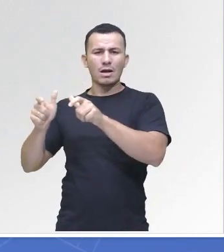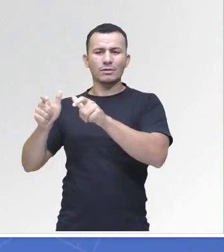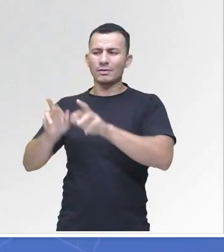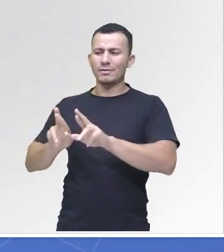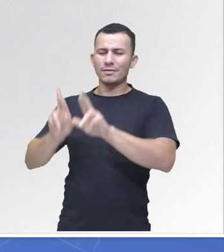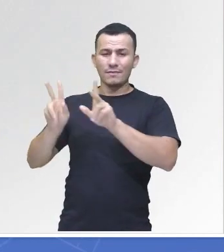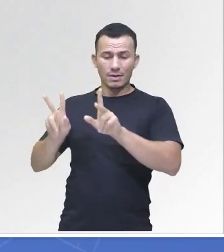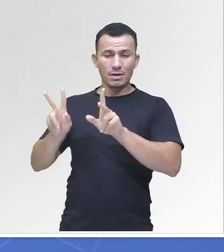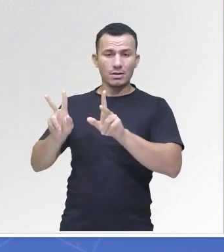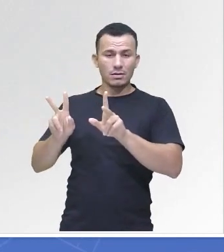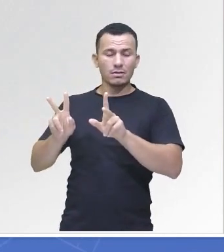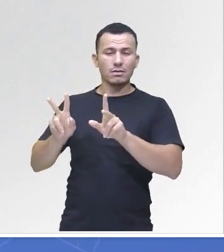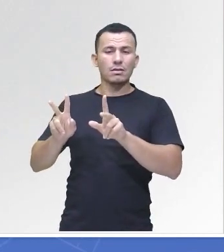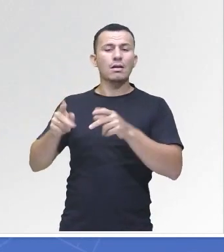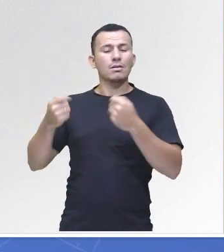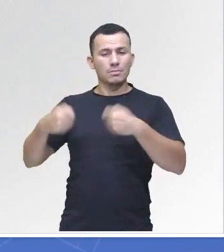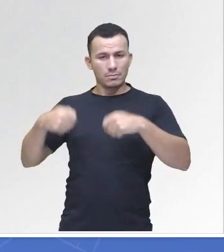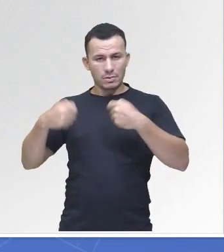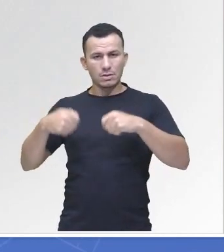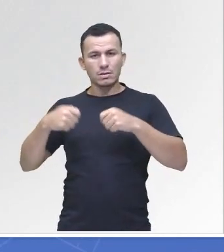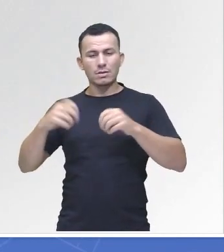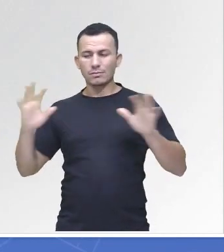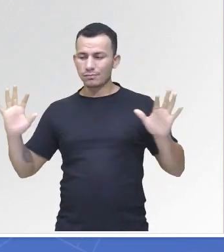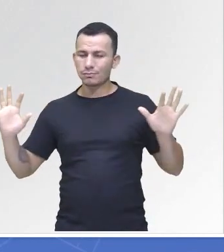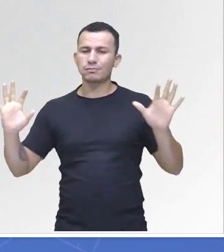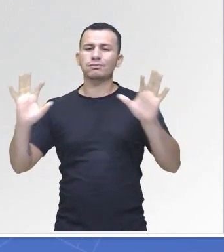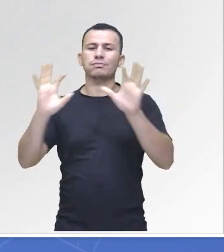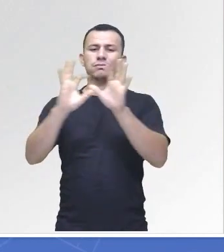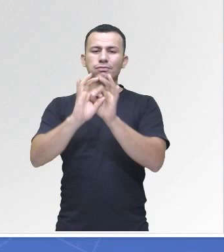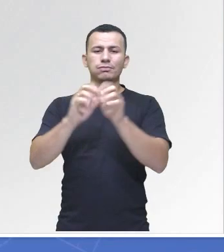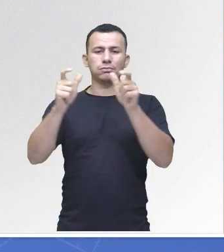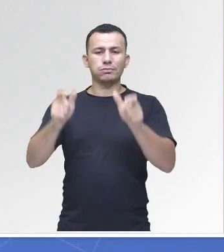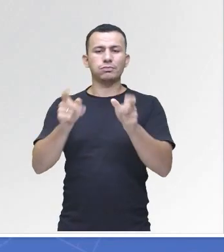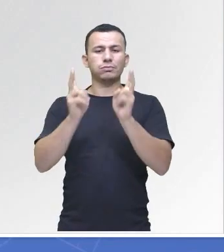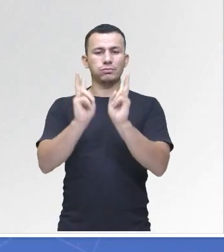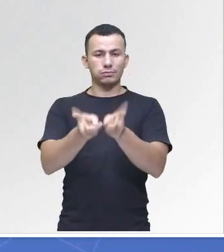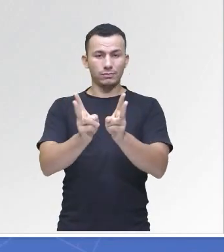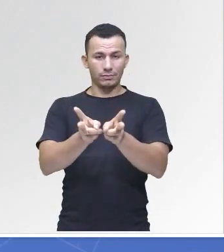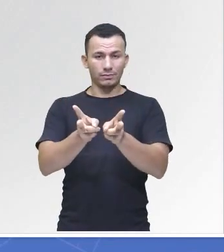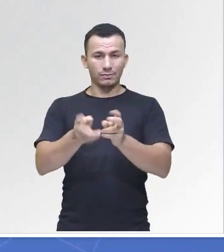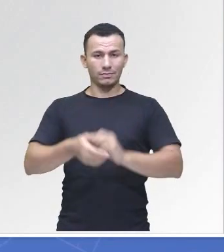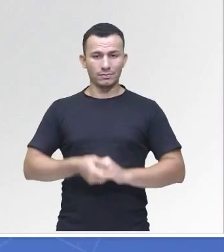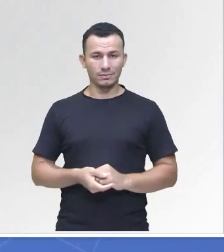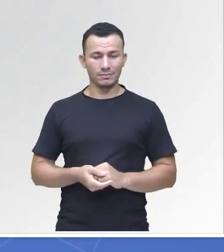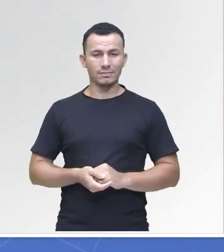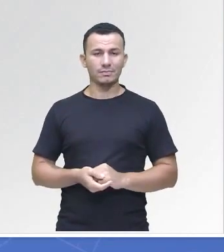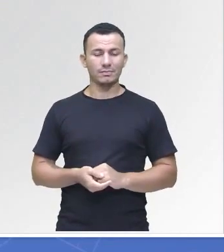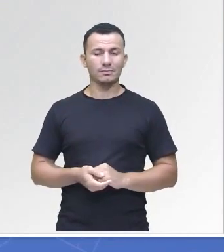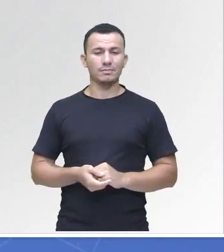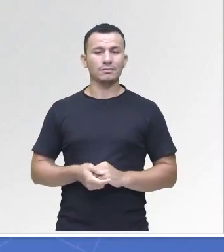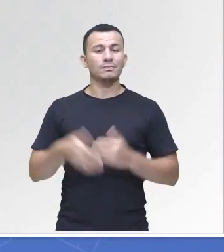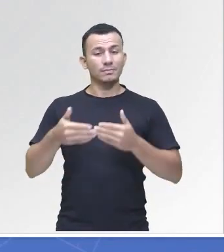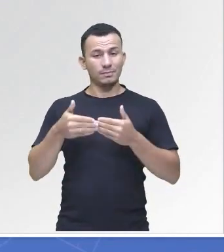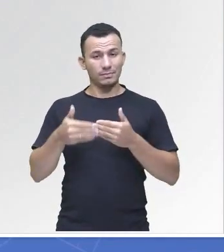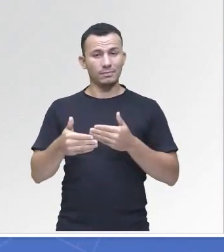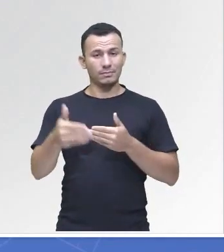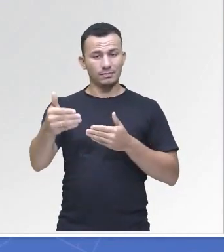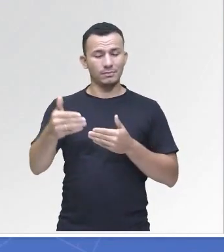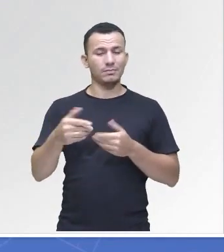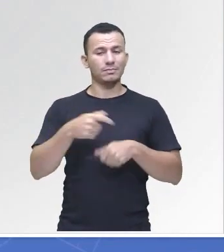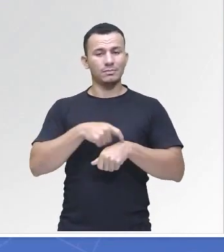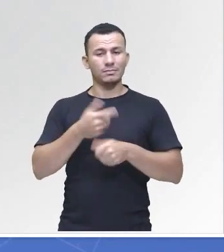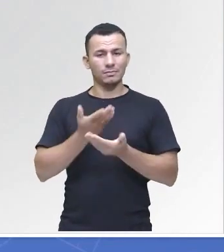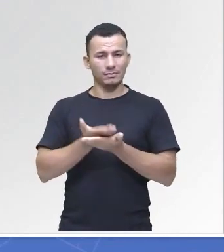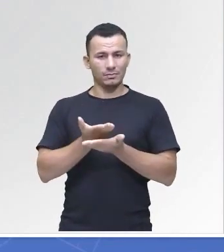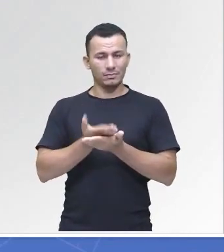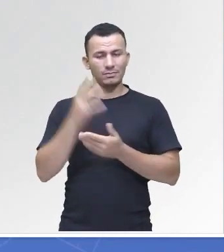elas devem pertencer a um mesmo território, certinho? Então vamos continuar aí o nosso momento de aprendizagem